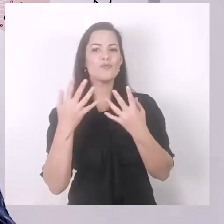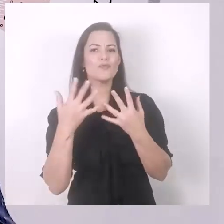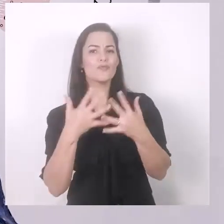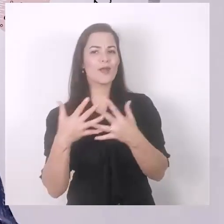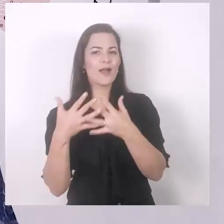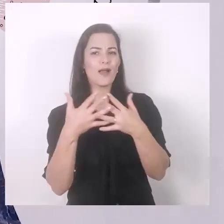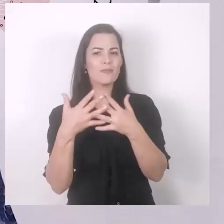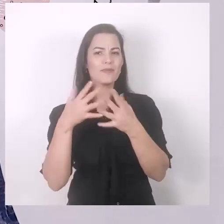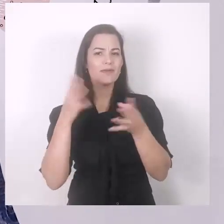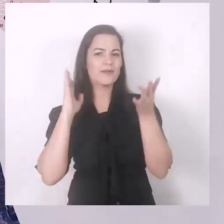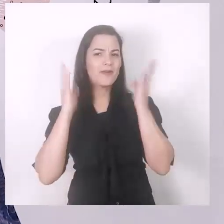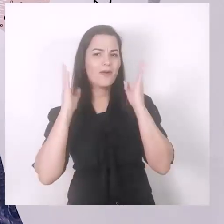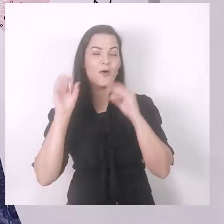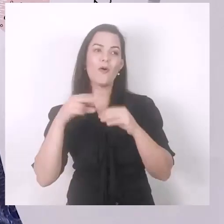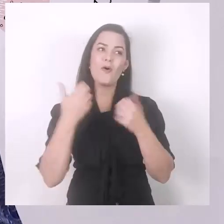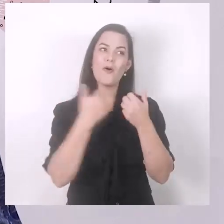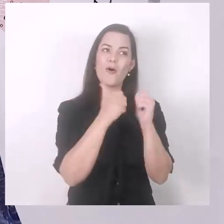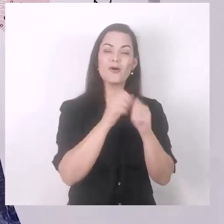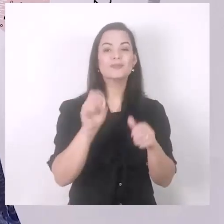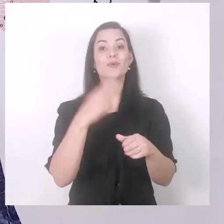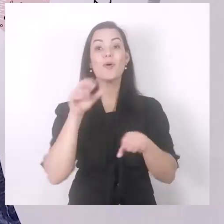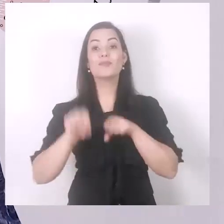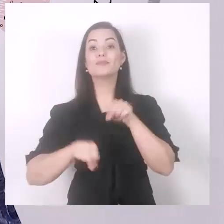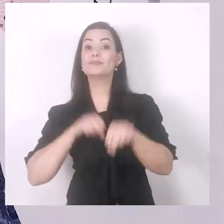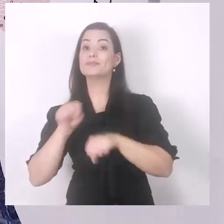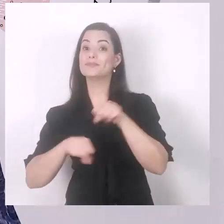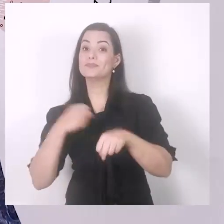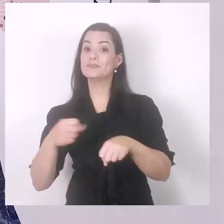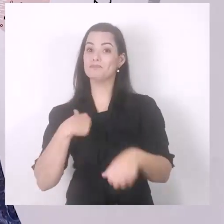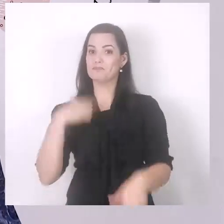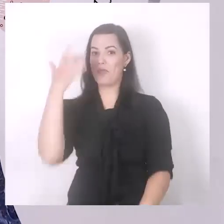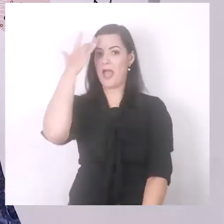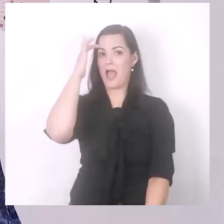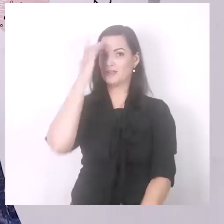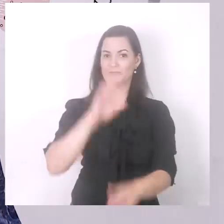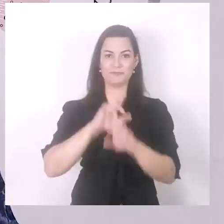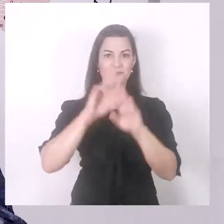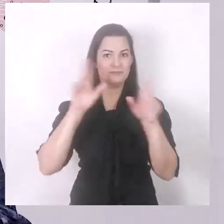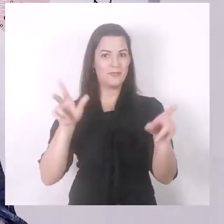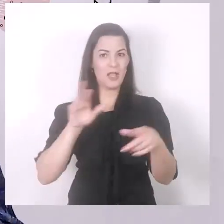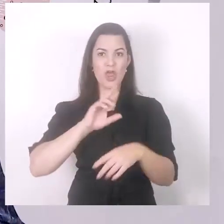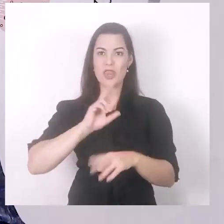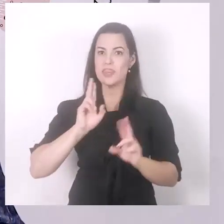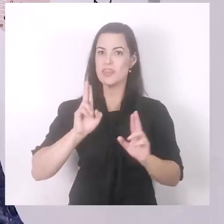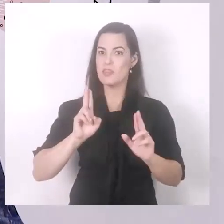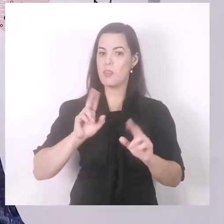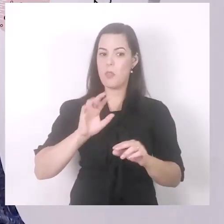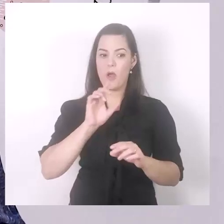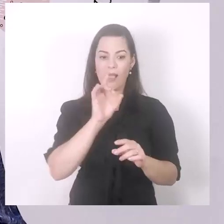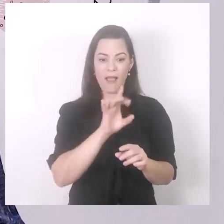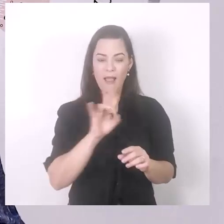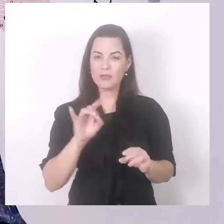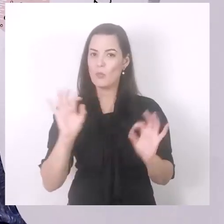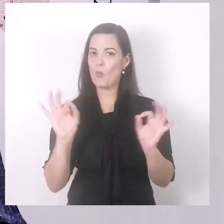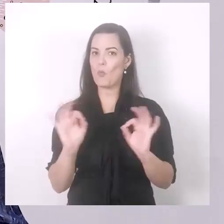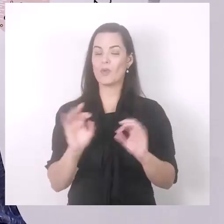a bicicleta? Eu acho que não foi nenhum desses, viu? Mas amanhã